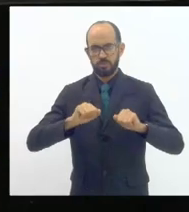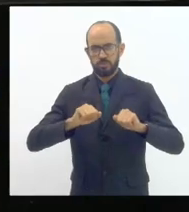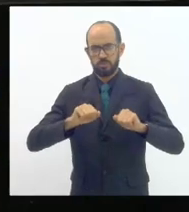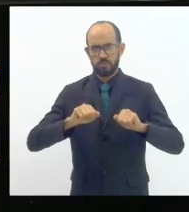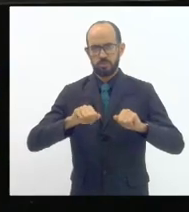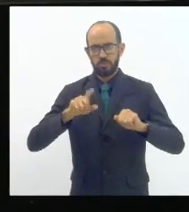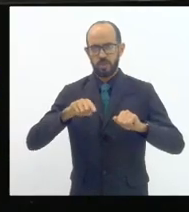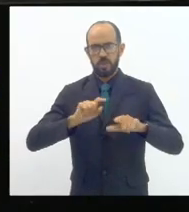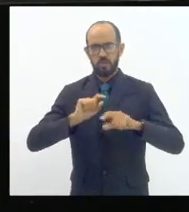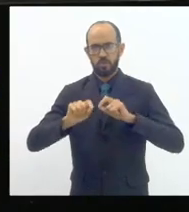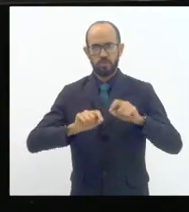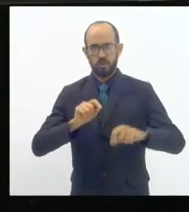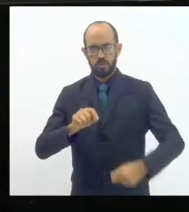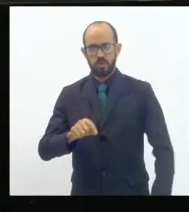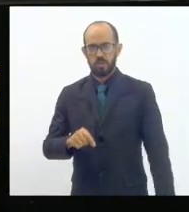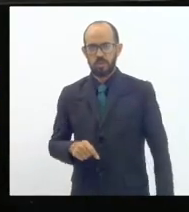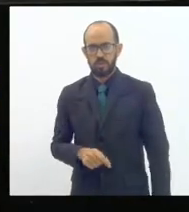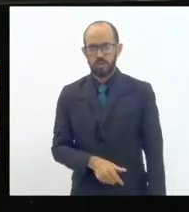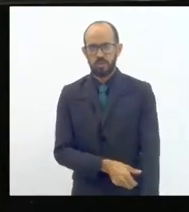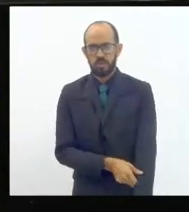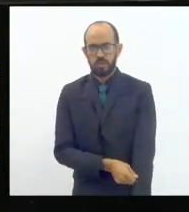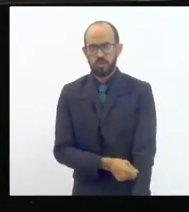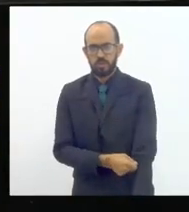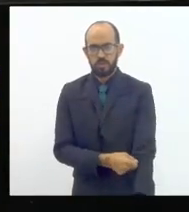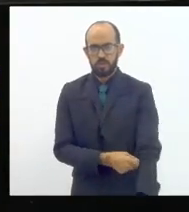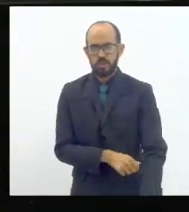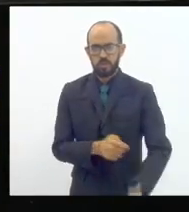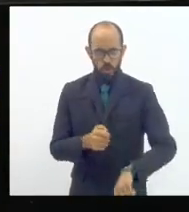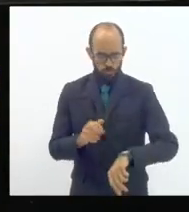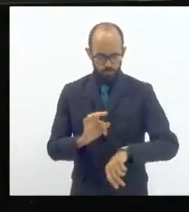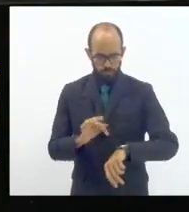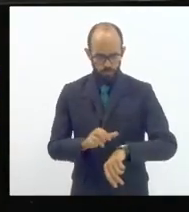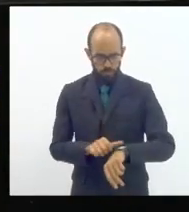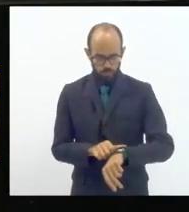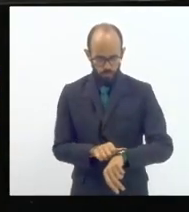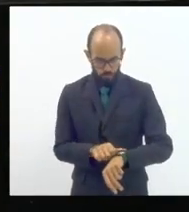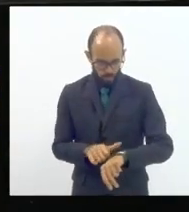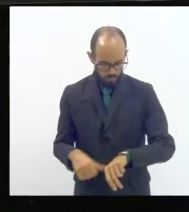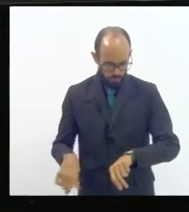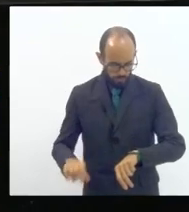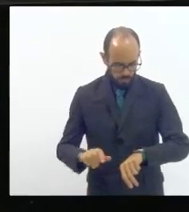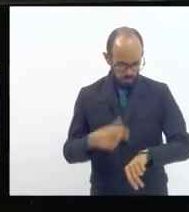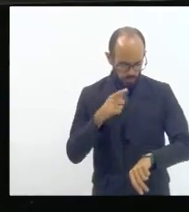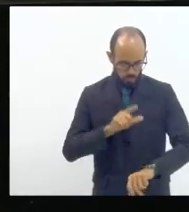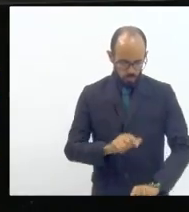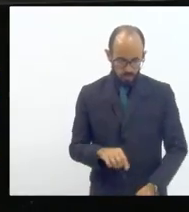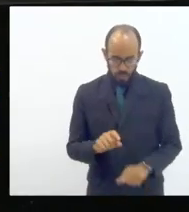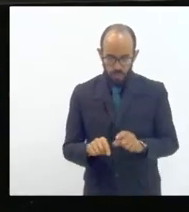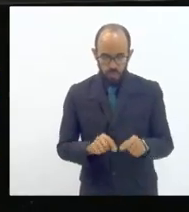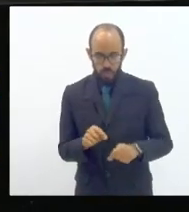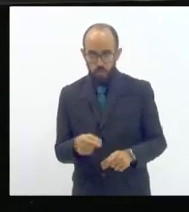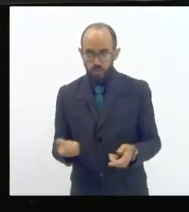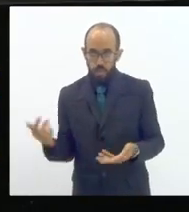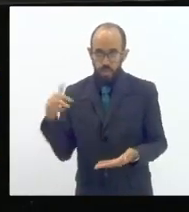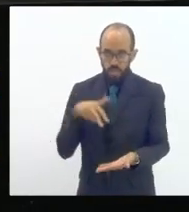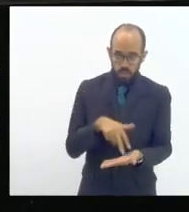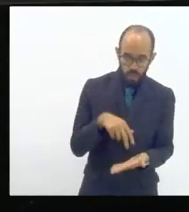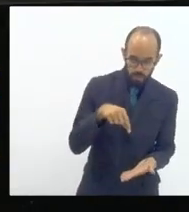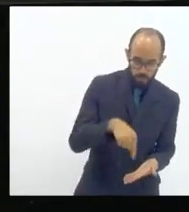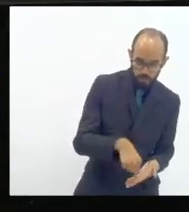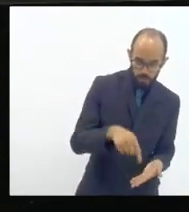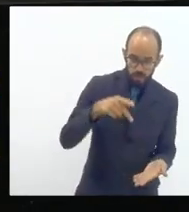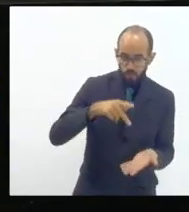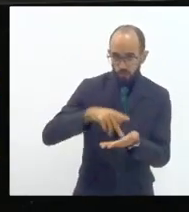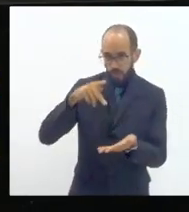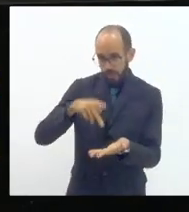é daqui a poucos anos vocês estarem ocupando de